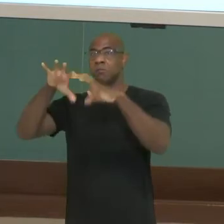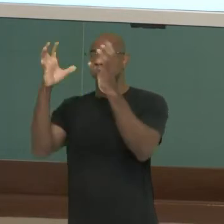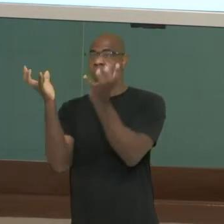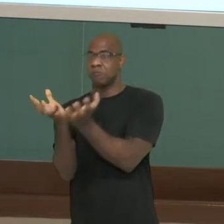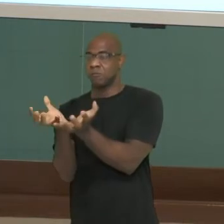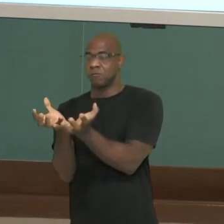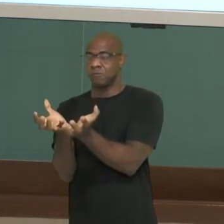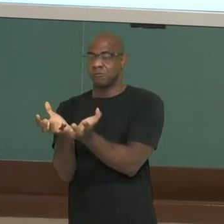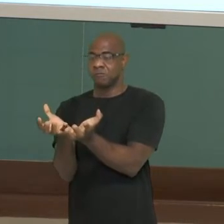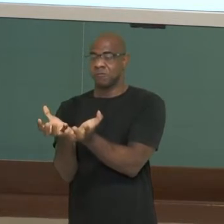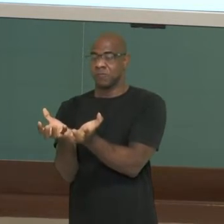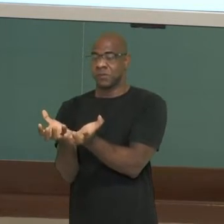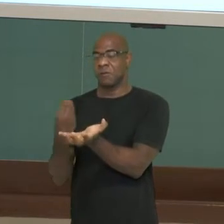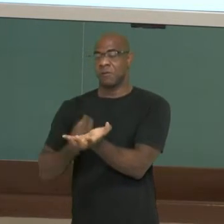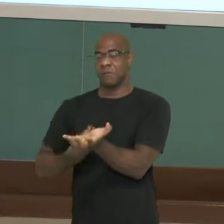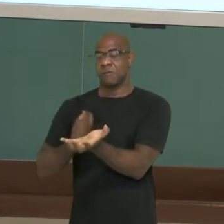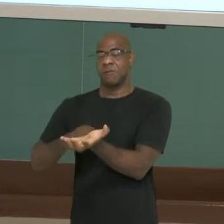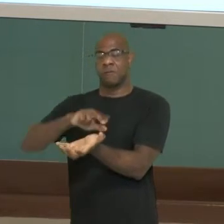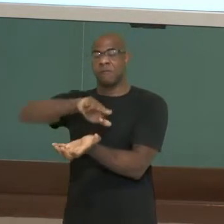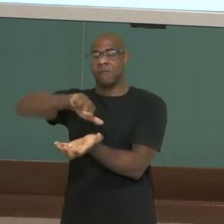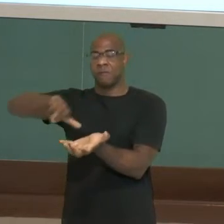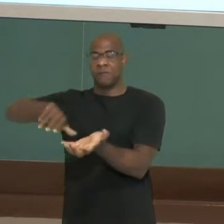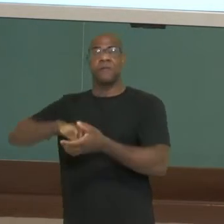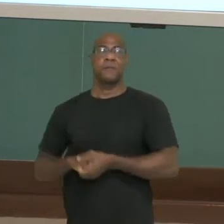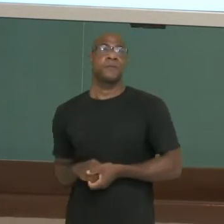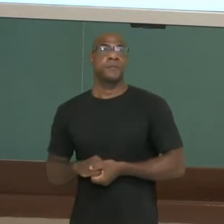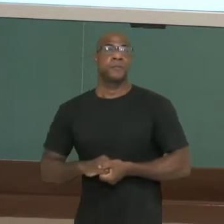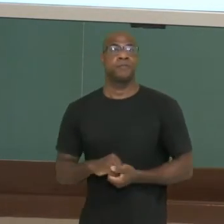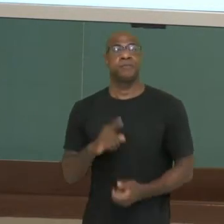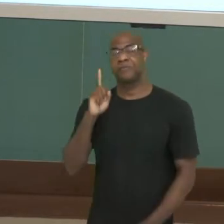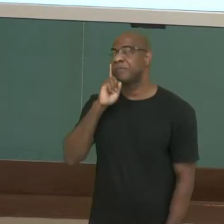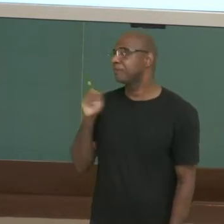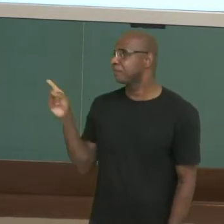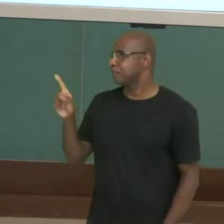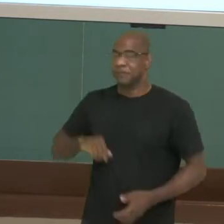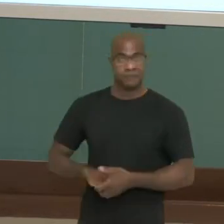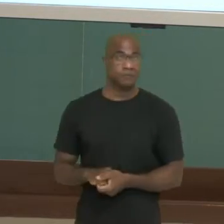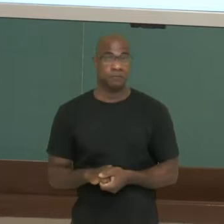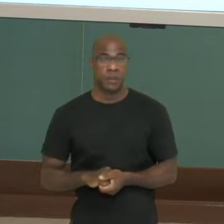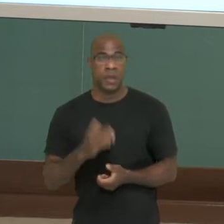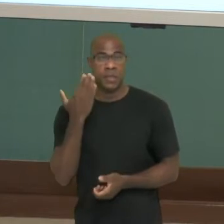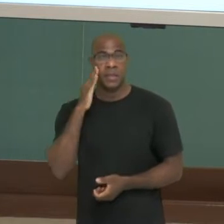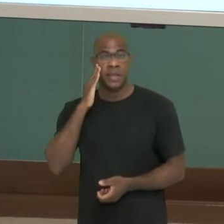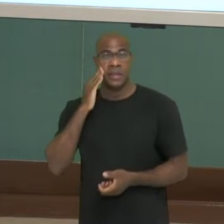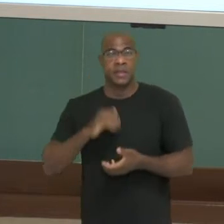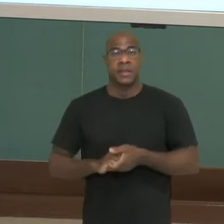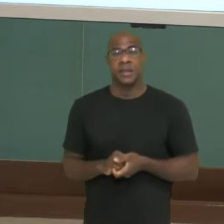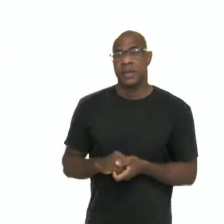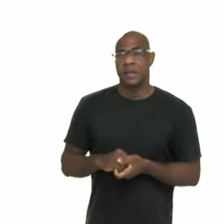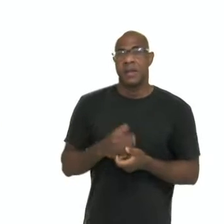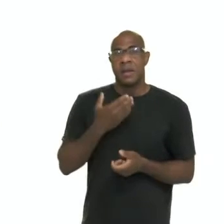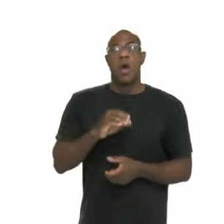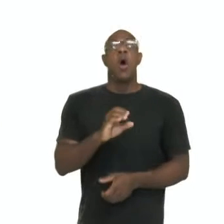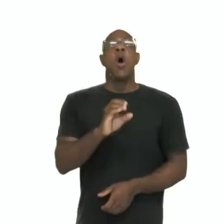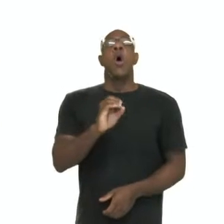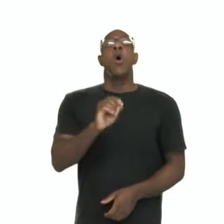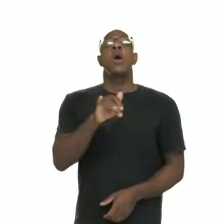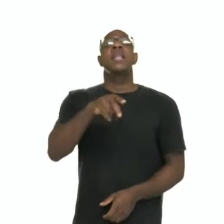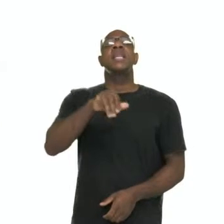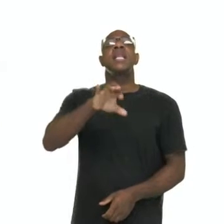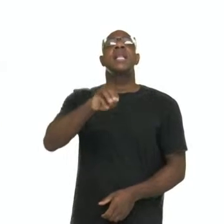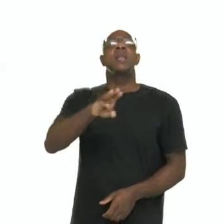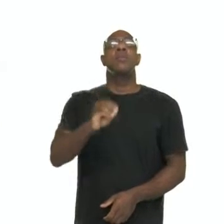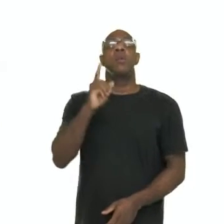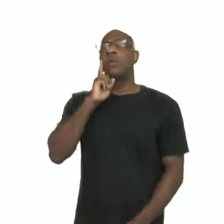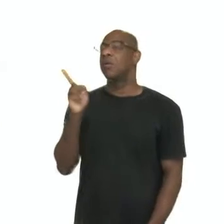Os organismos. Então vamos falar um a um agora, para entender tudo bem certinho. Organismos. Então aqui a gente